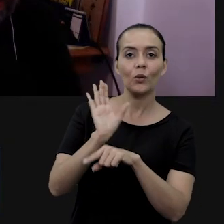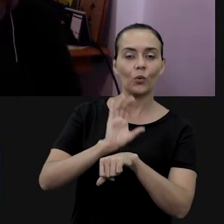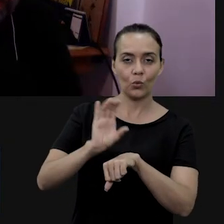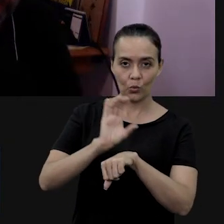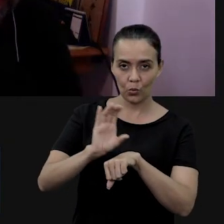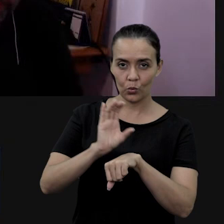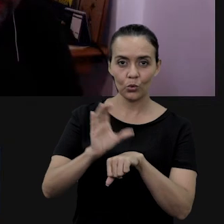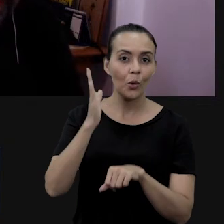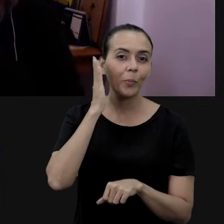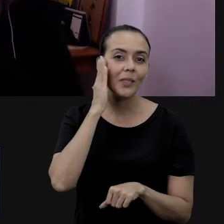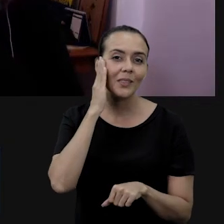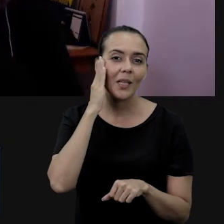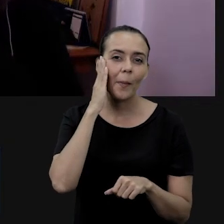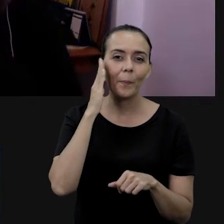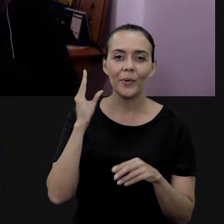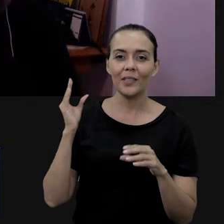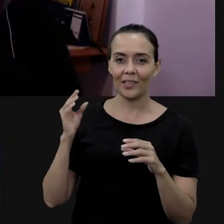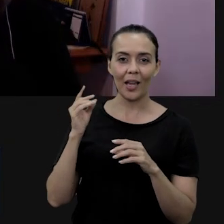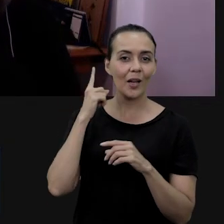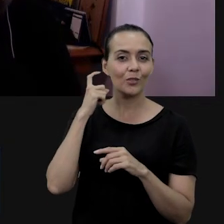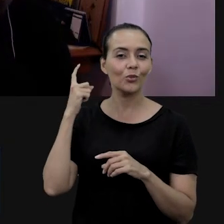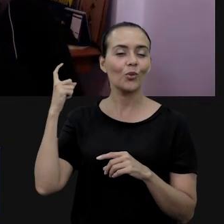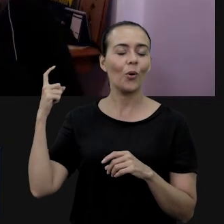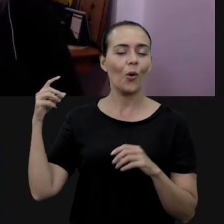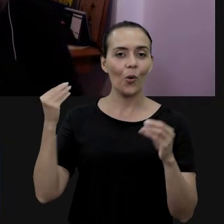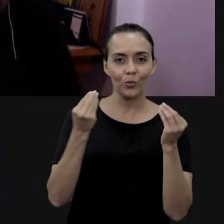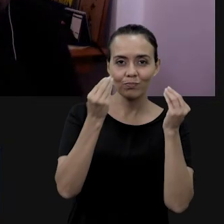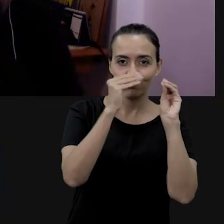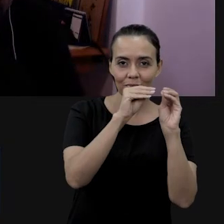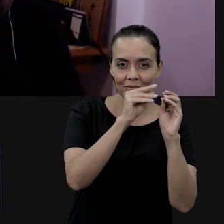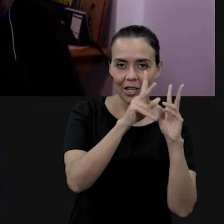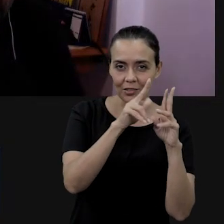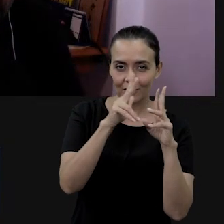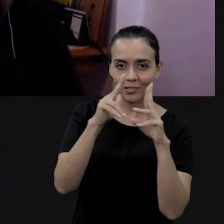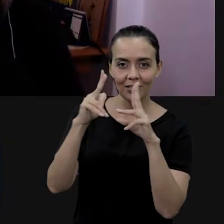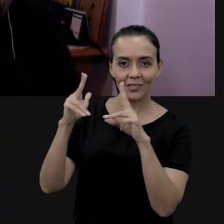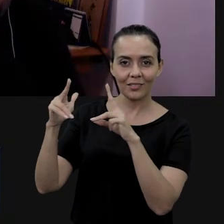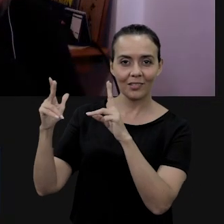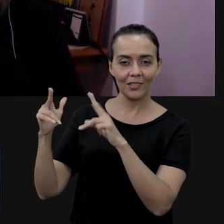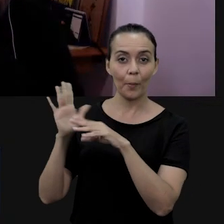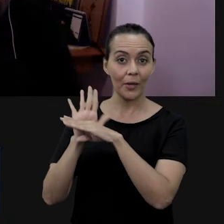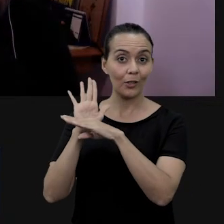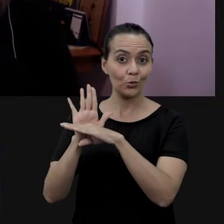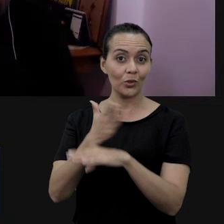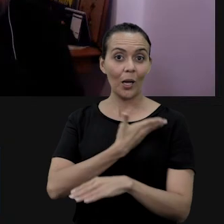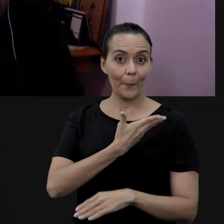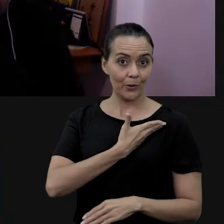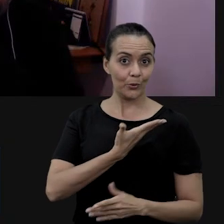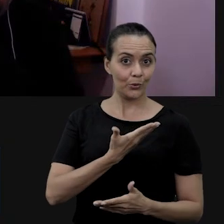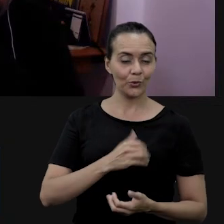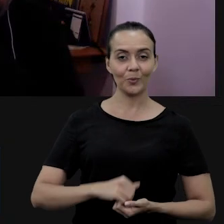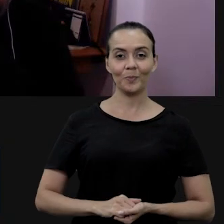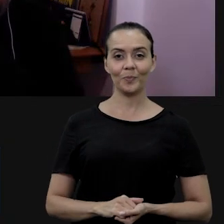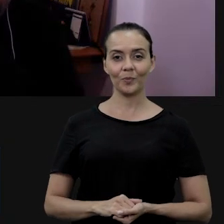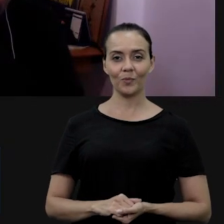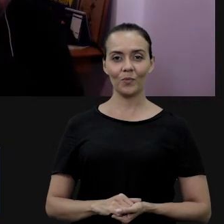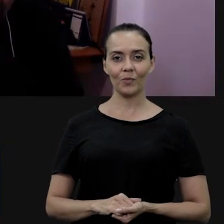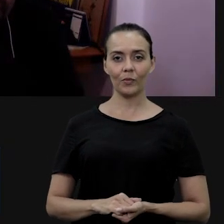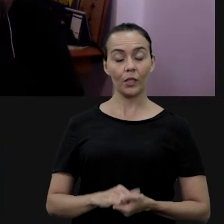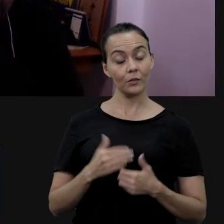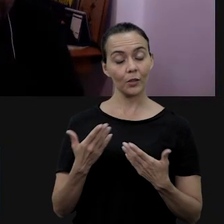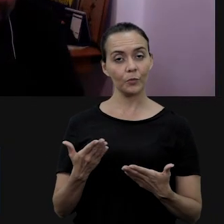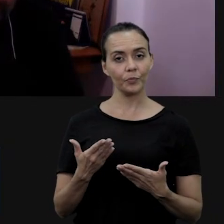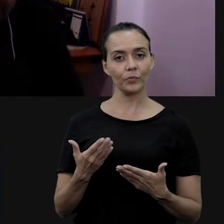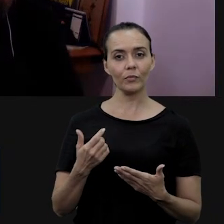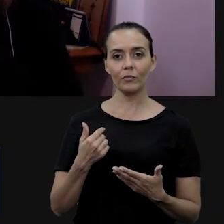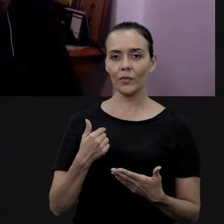prática de resolver as tretas para os colegas e daí com isso